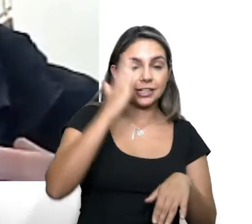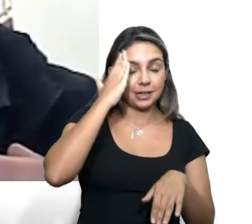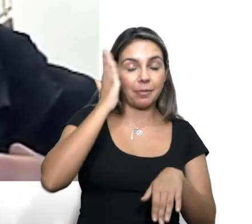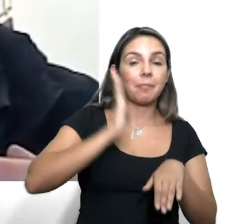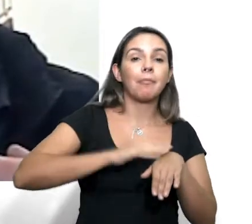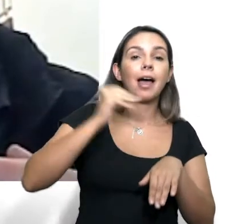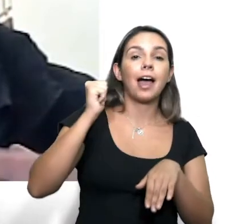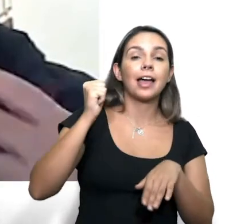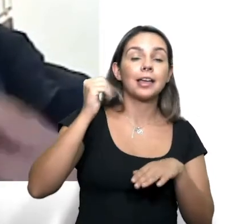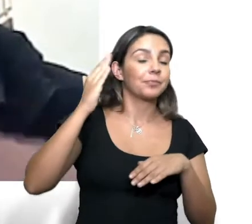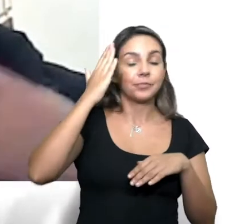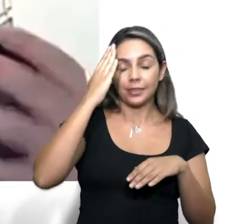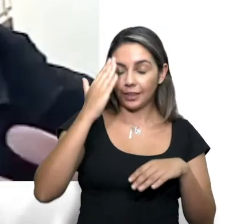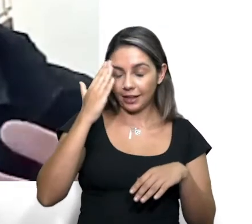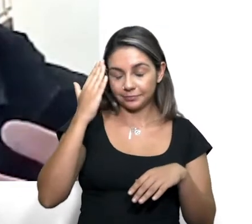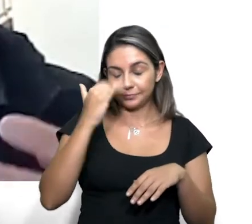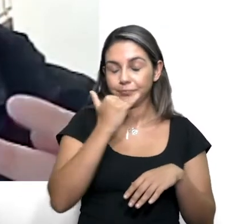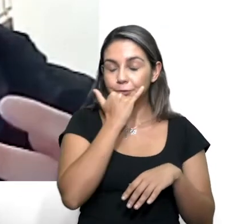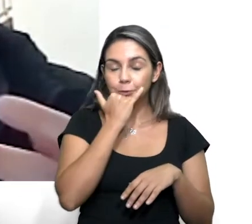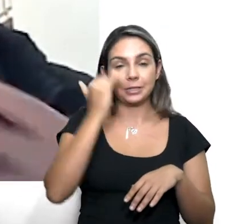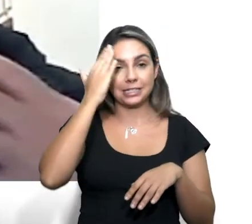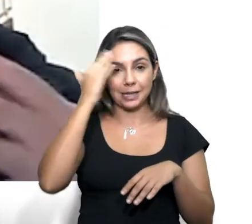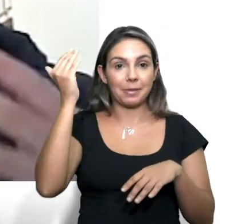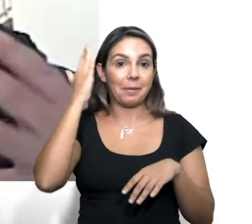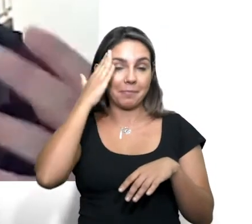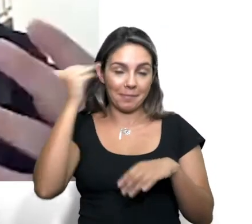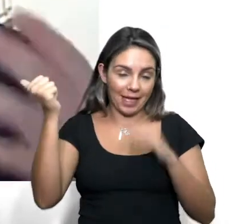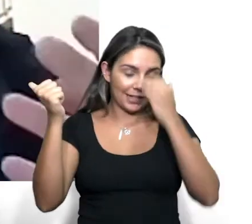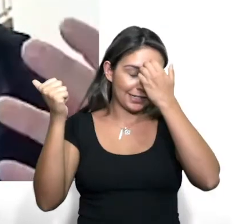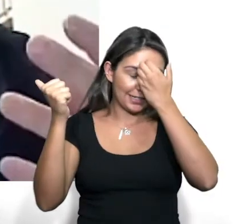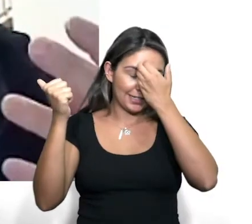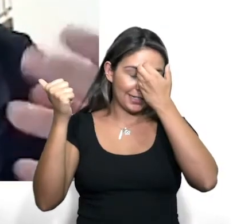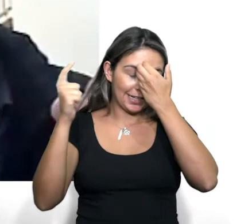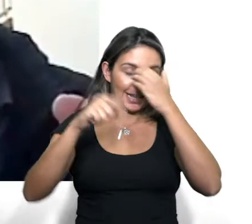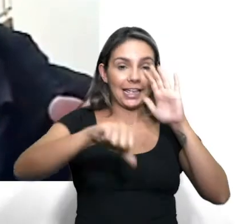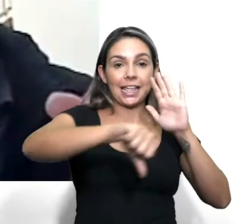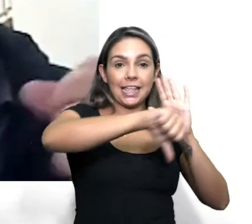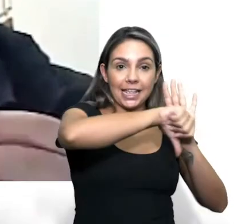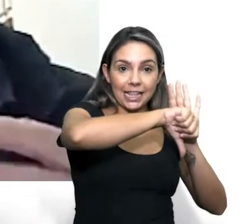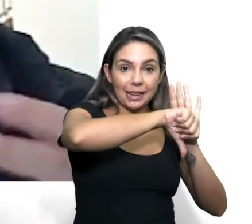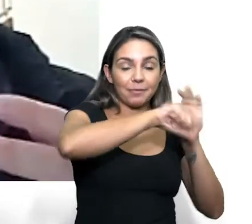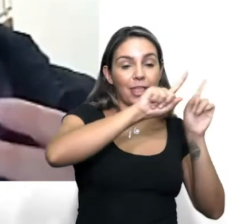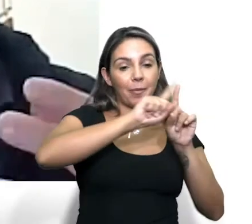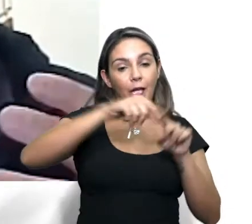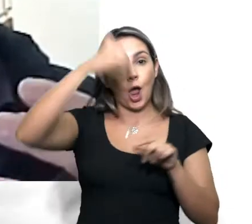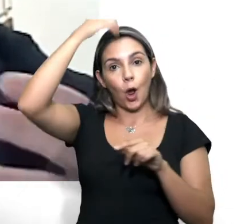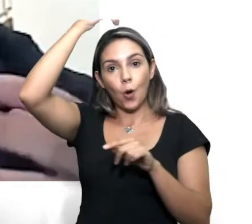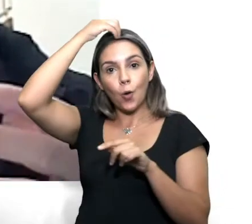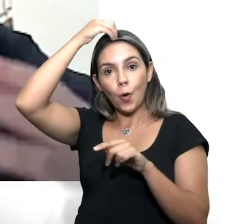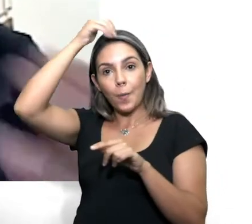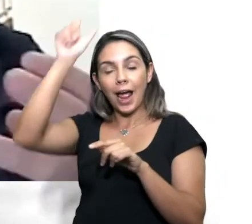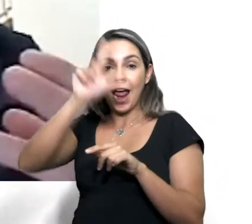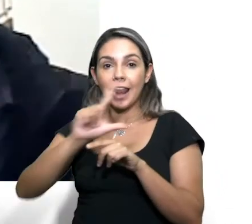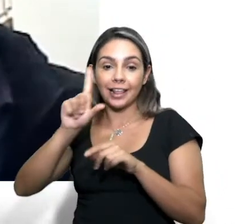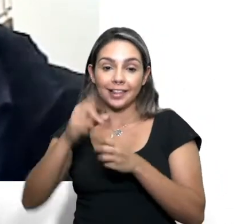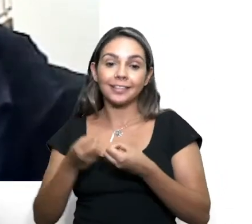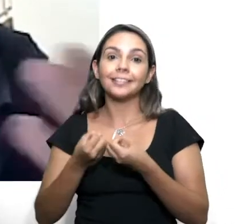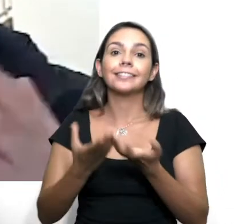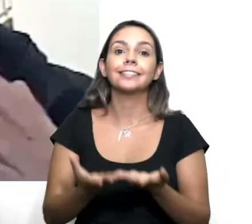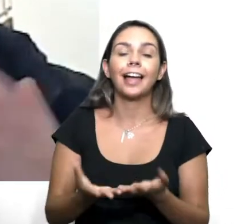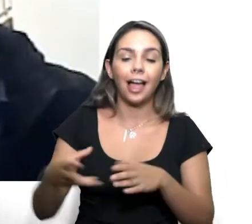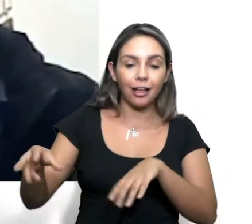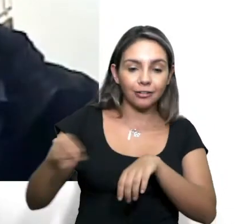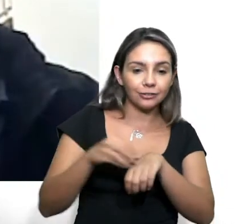mais sobre a questão do que é cometer um crime e muito mais sobre a questão da culpa. E é isso que a literatura dá,